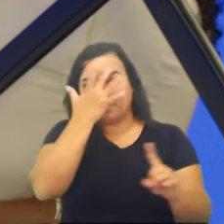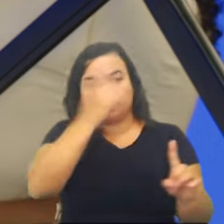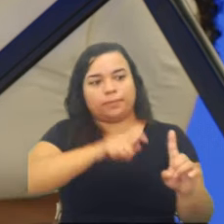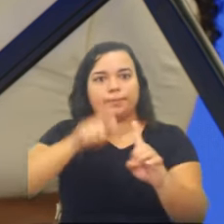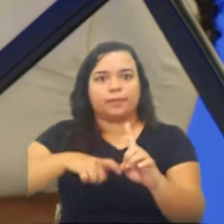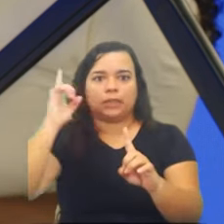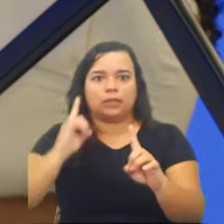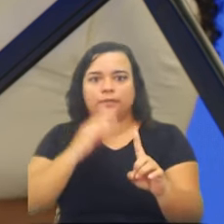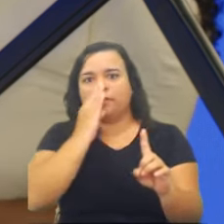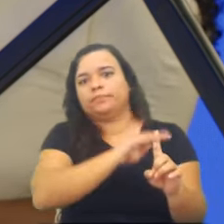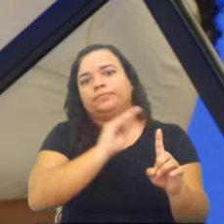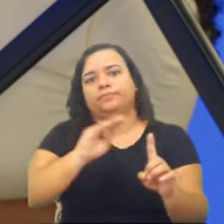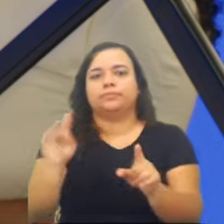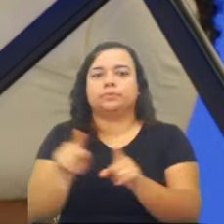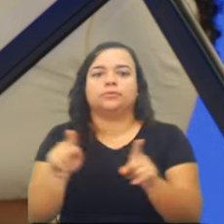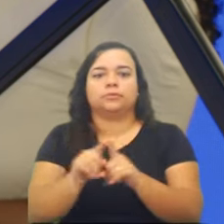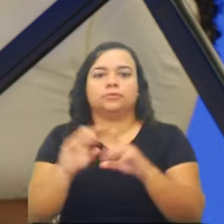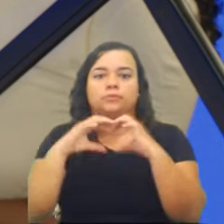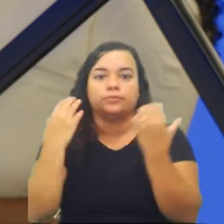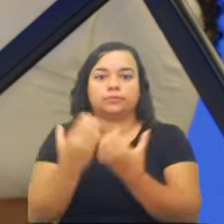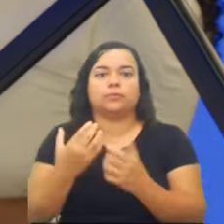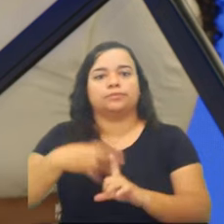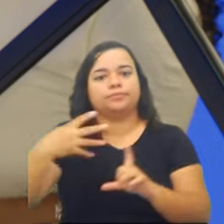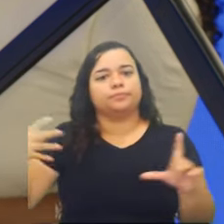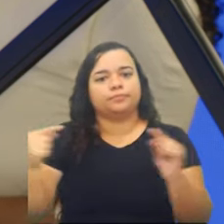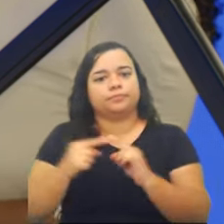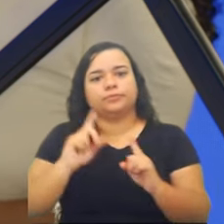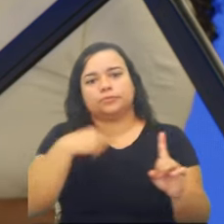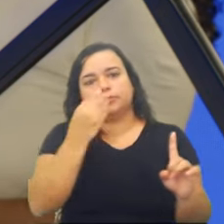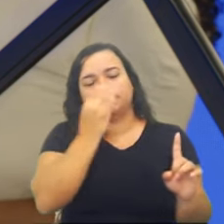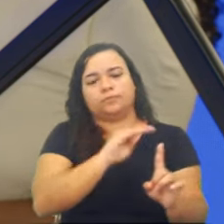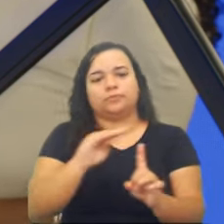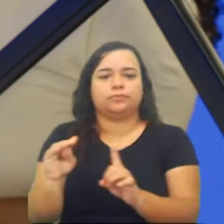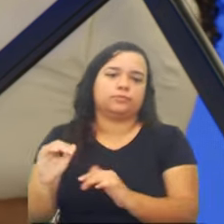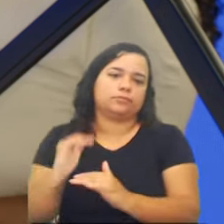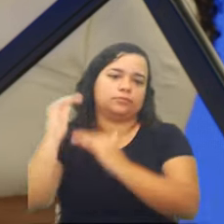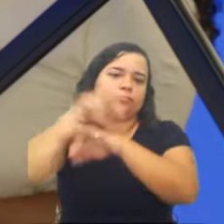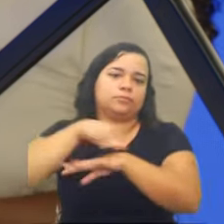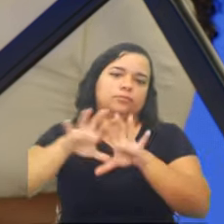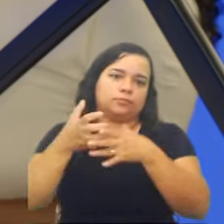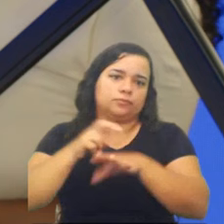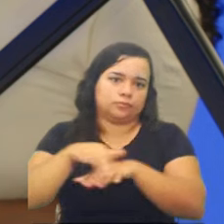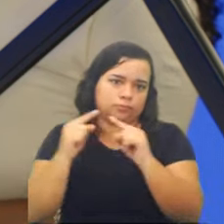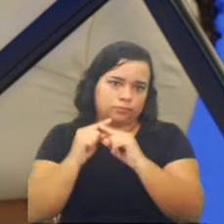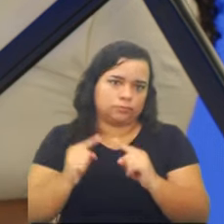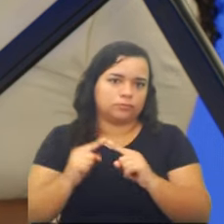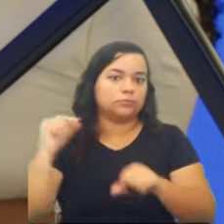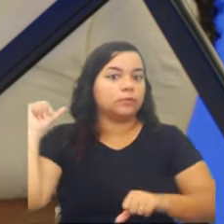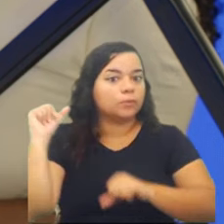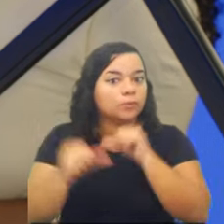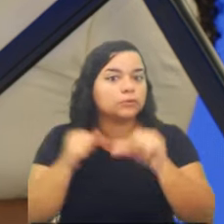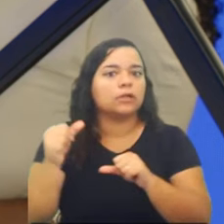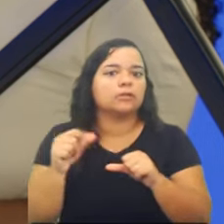as pessoas com deficiência assim como a gente invisibiliza comunidade LGBT os seniors E aí todos os outros grupos